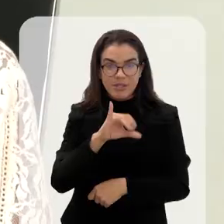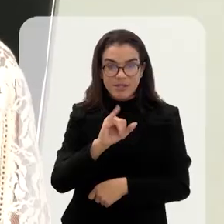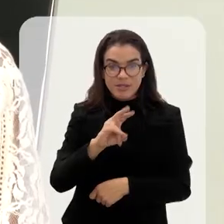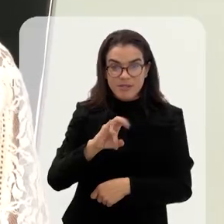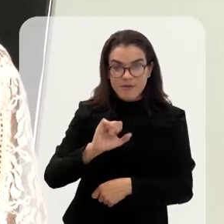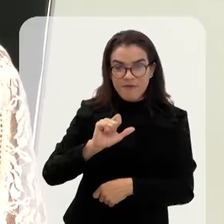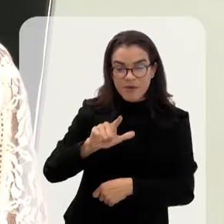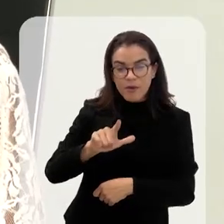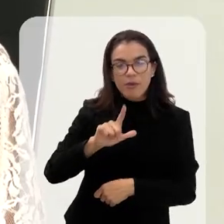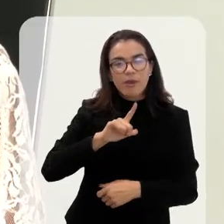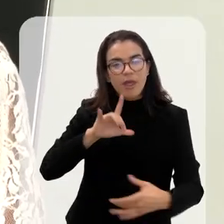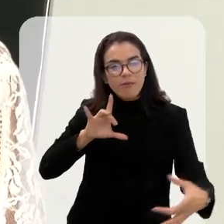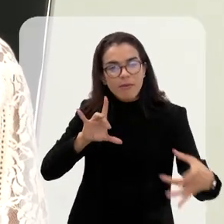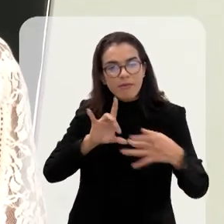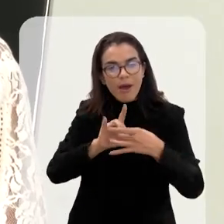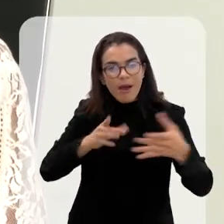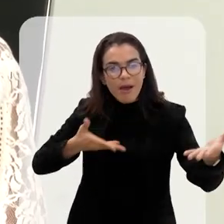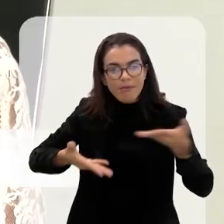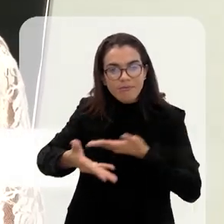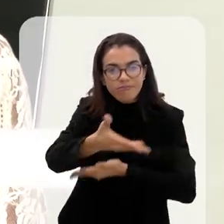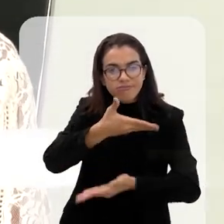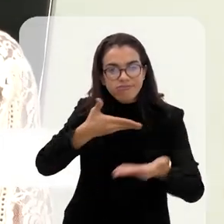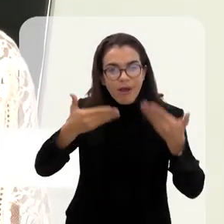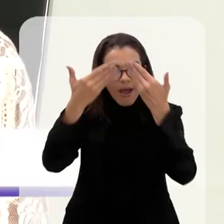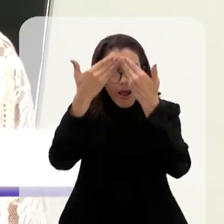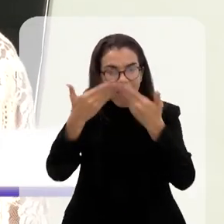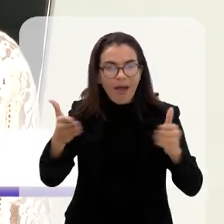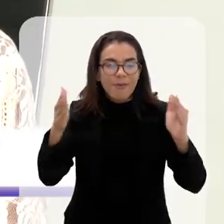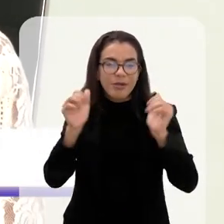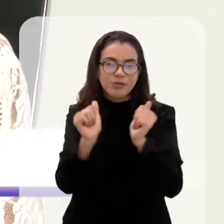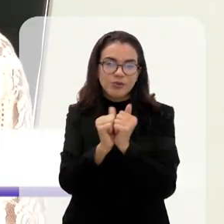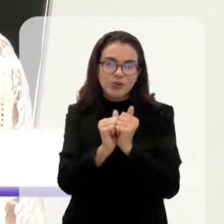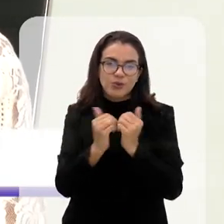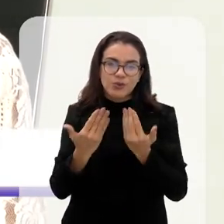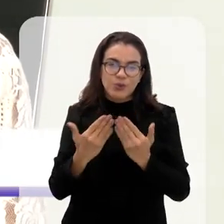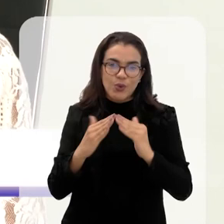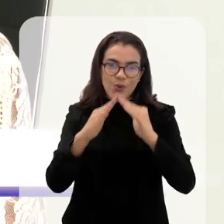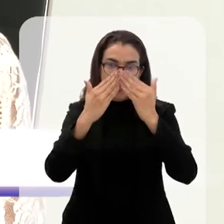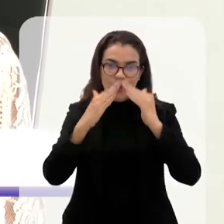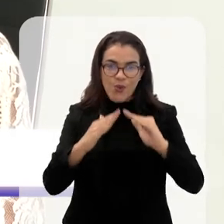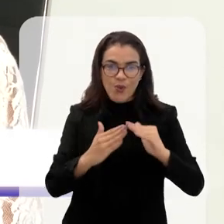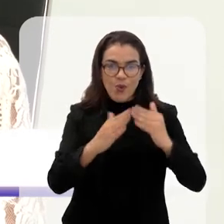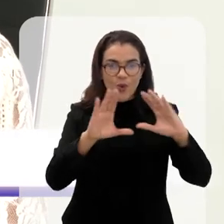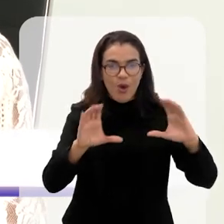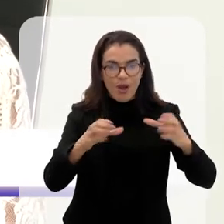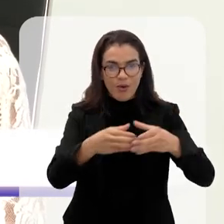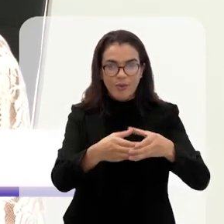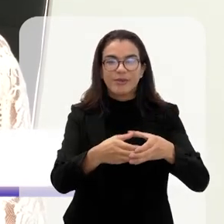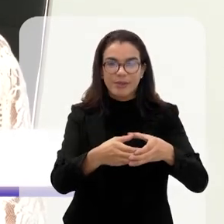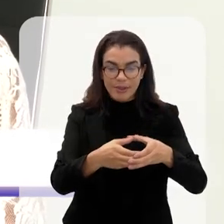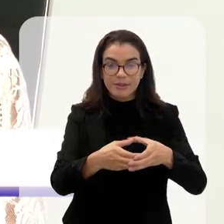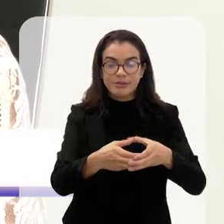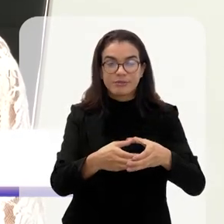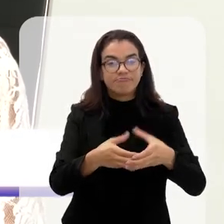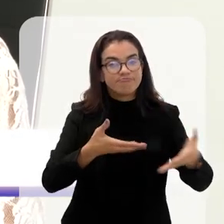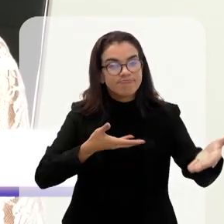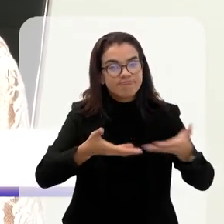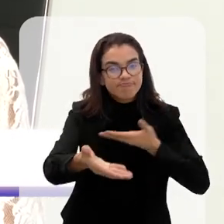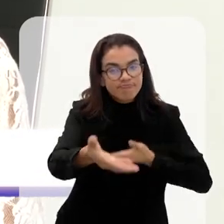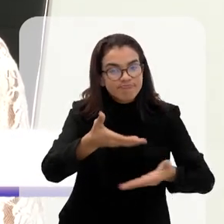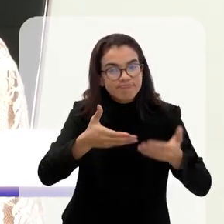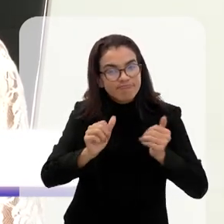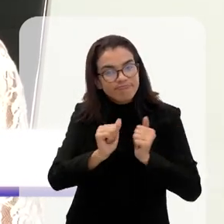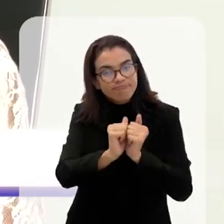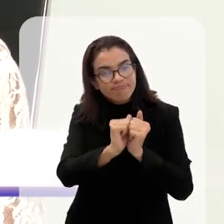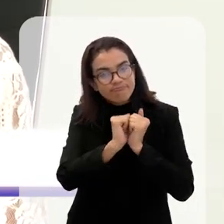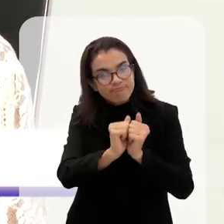Polícia Civil como a Polícia Militar, ter uma relação aberta com as comunidades. Ter uma relação